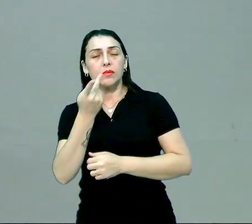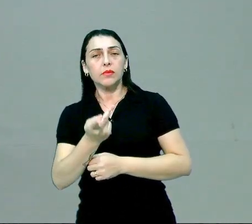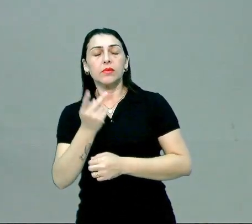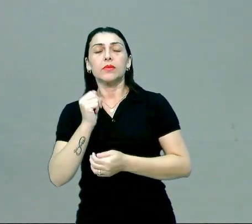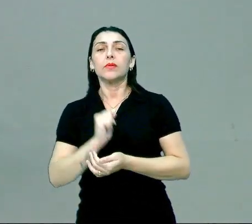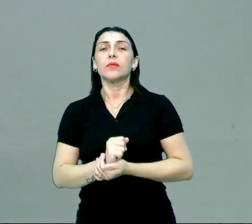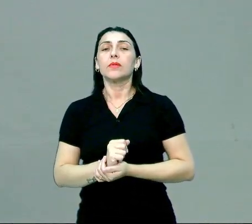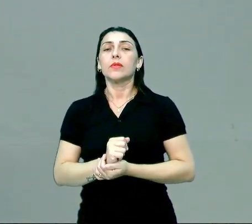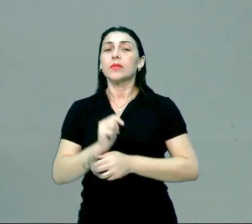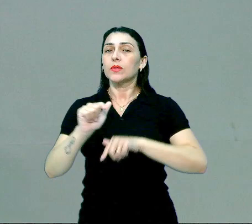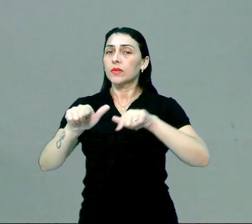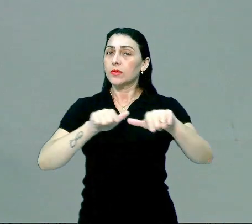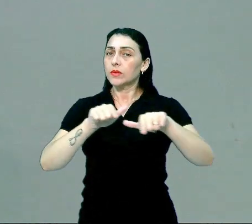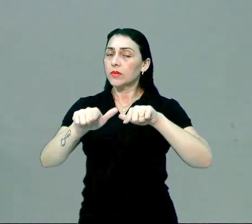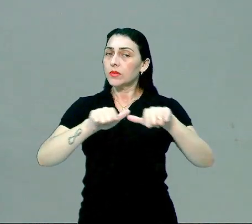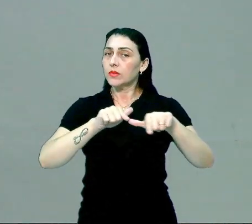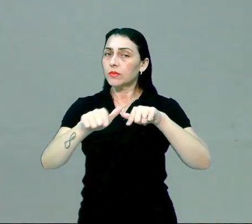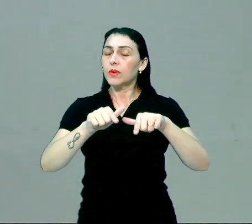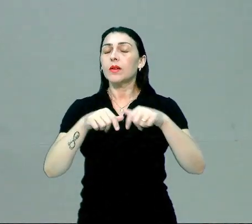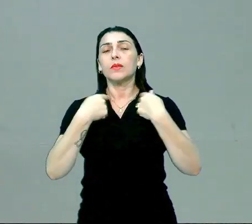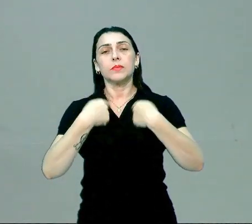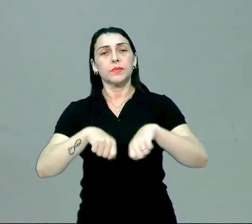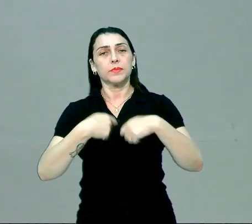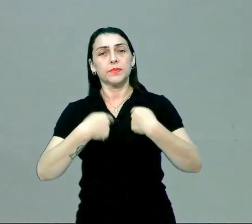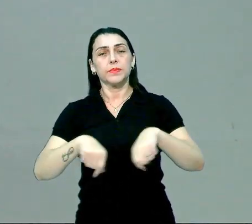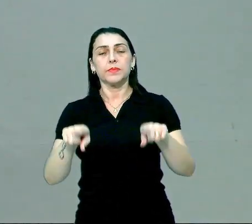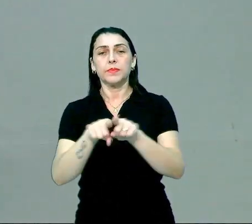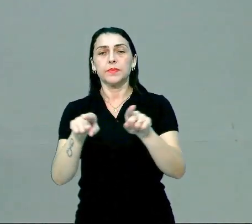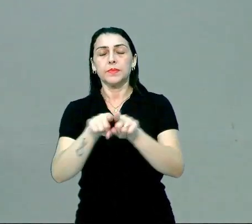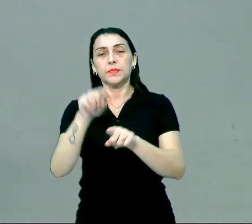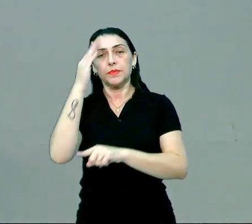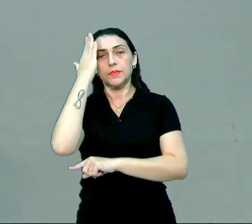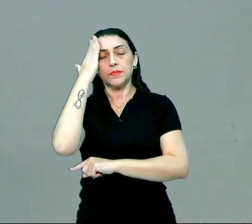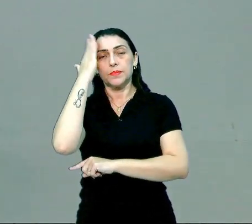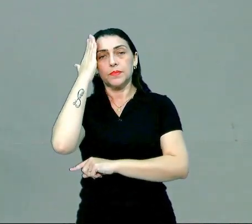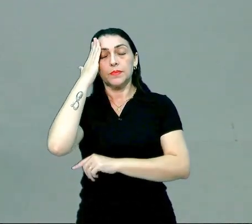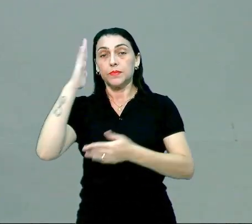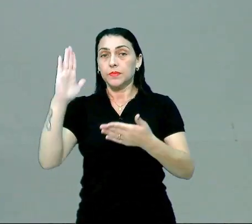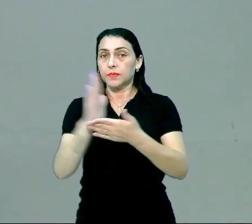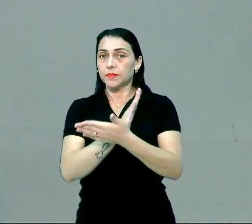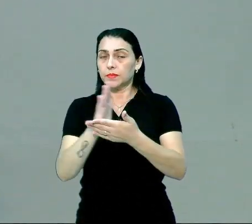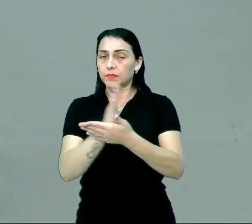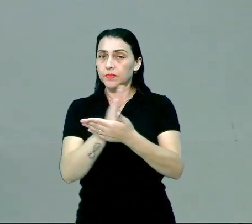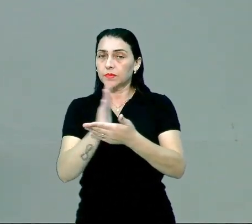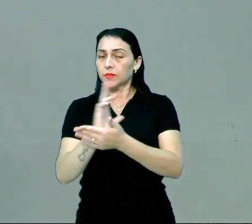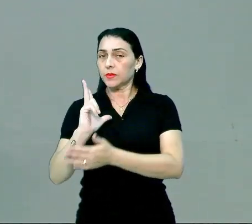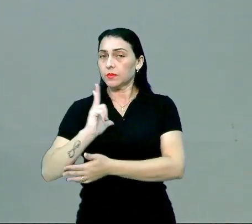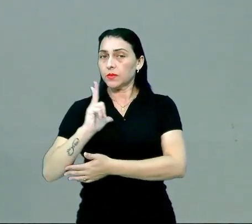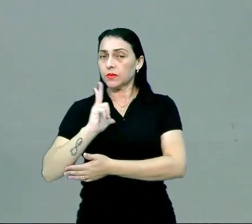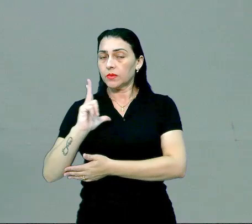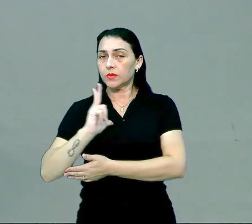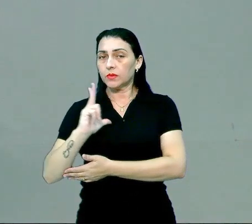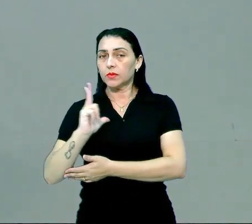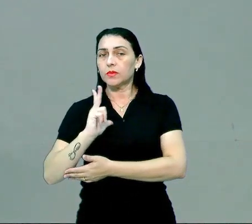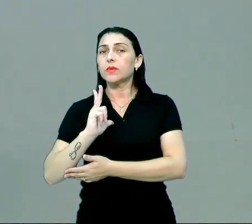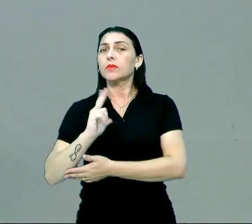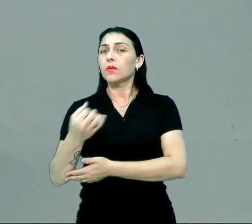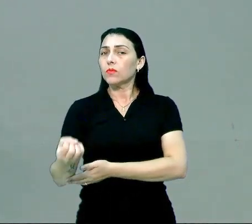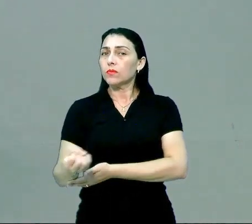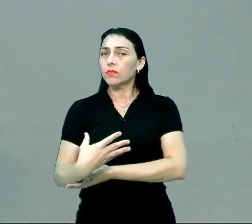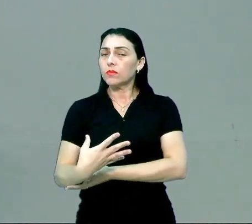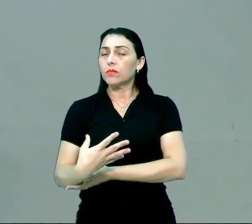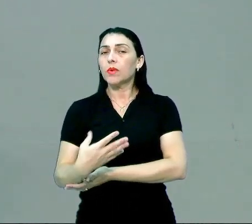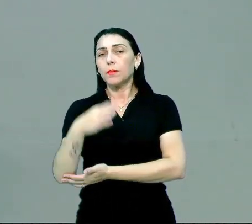respeito do trabalho, nós precisamos também compreender algumas peculiaridades que são